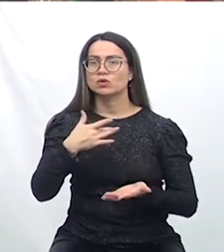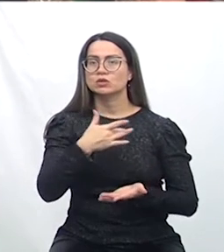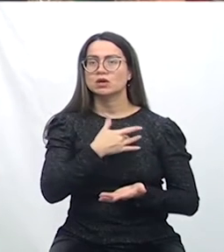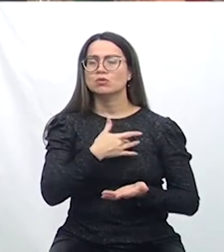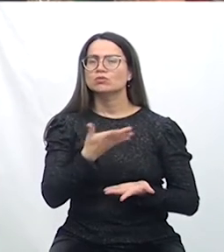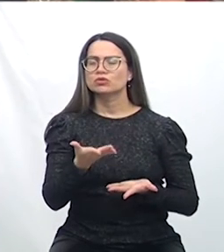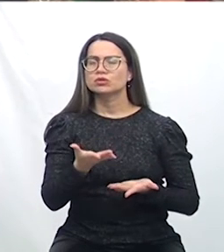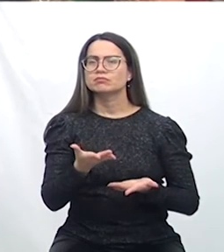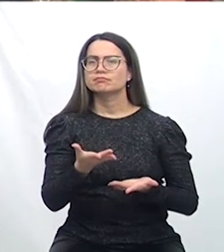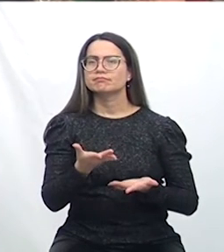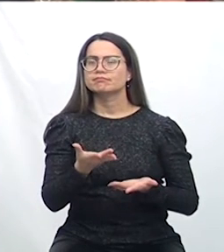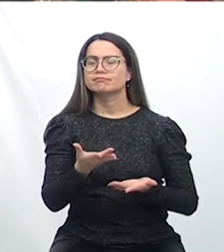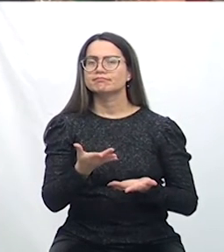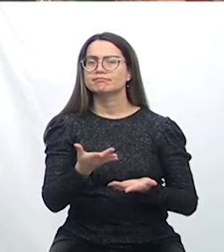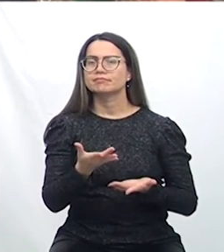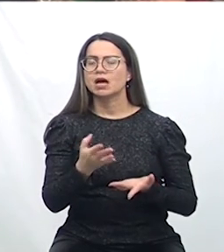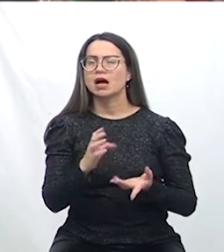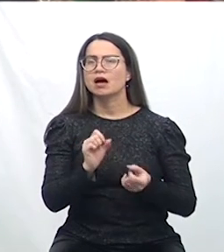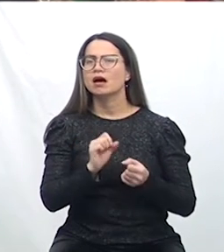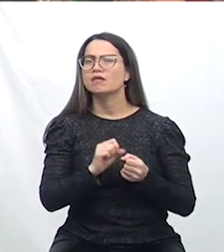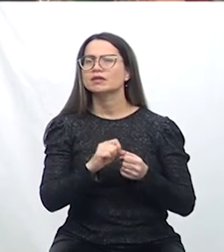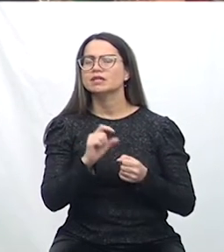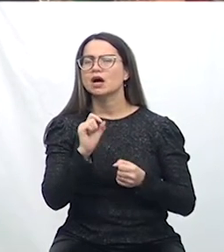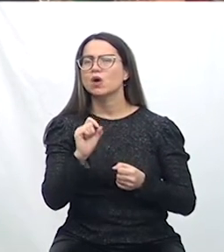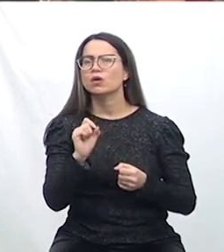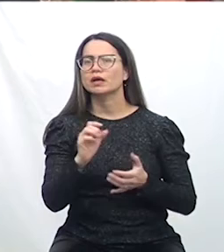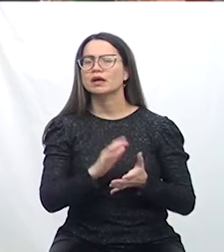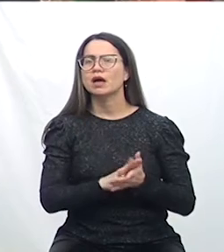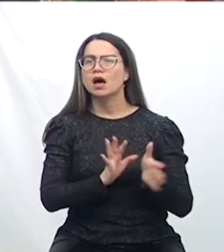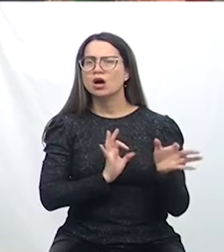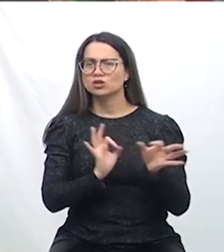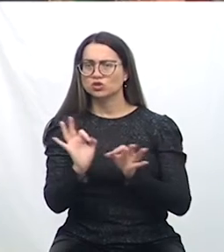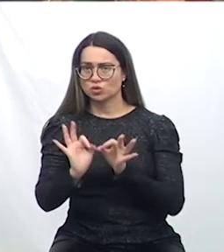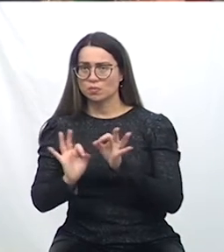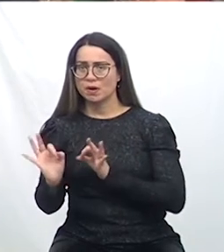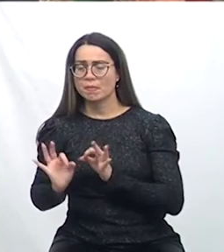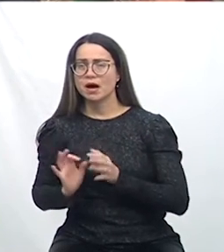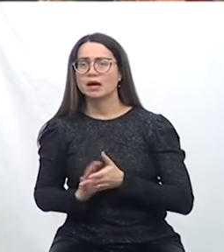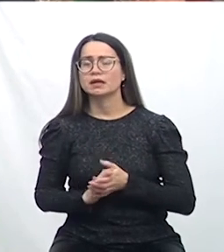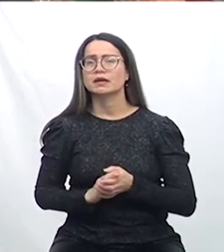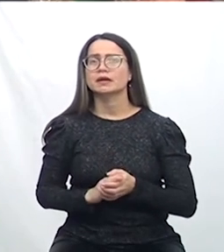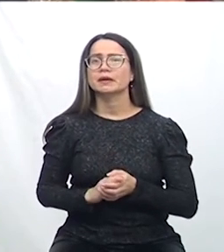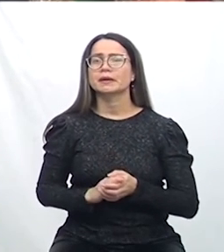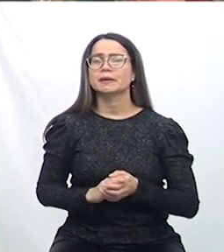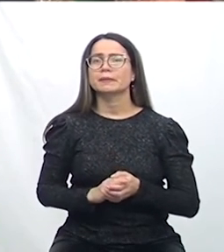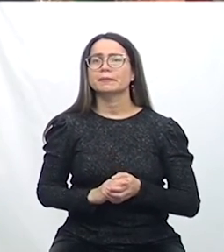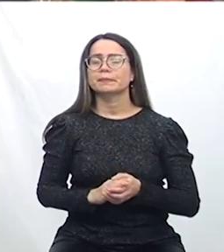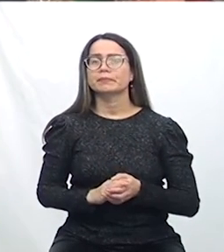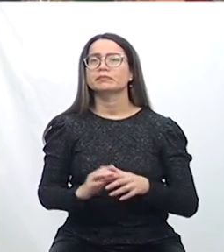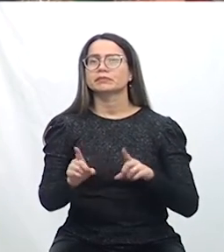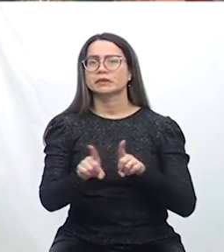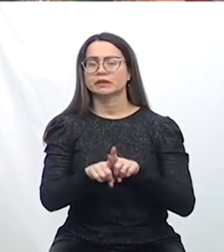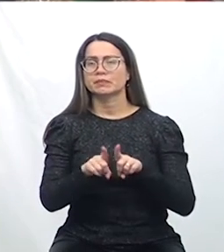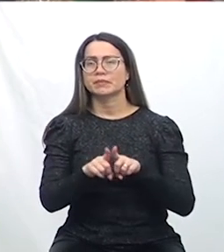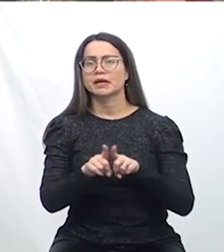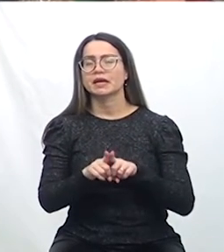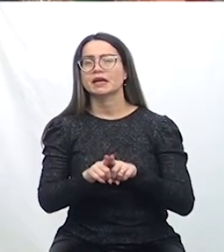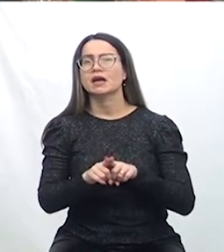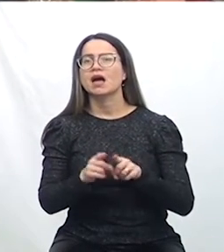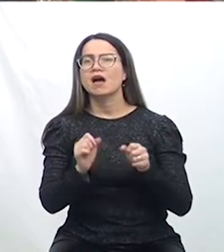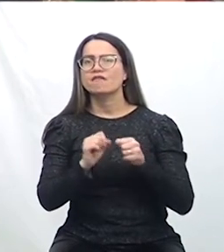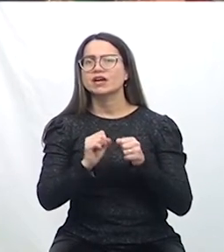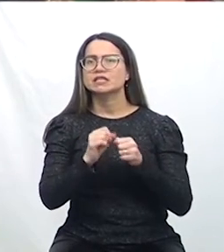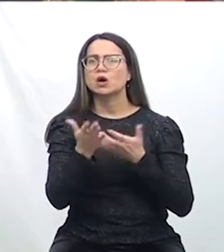no sentido de ter poder fazer essa prevenção, né, junto às